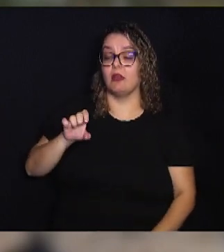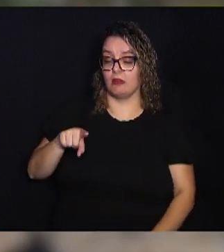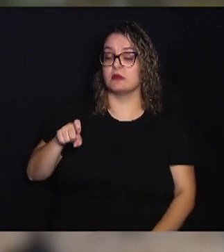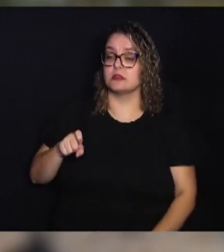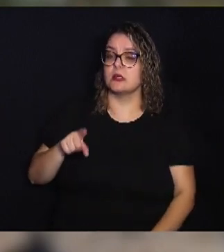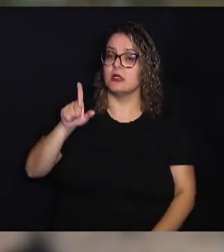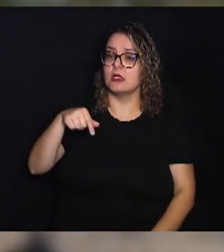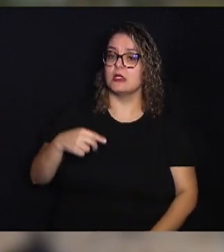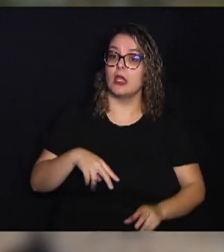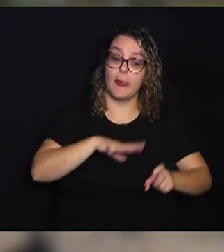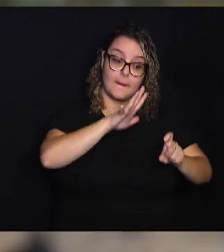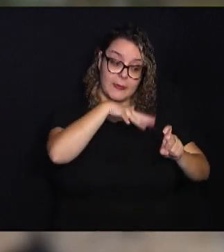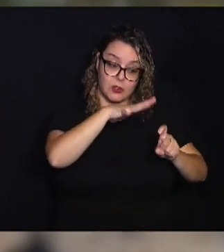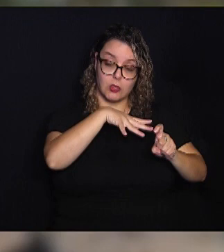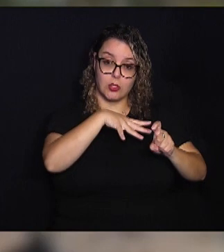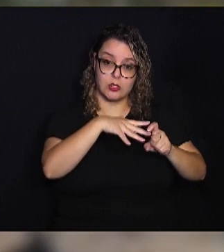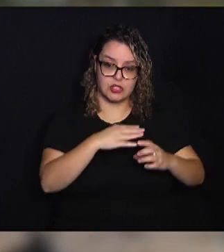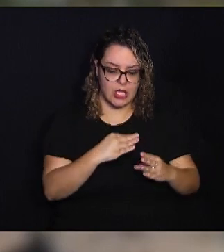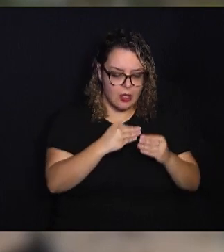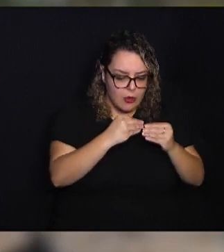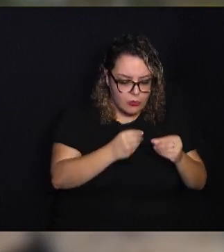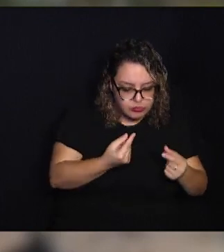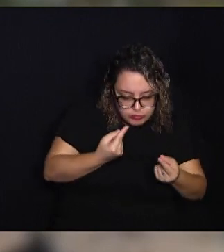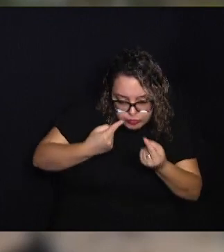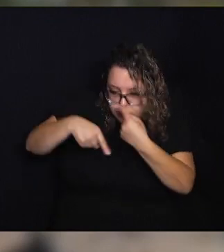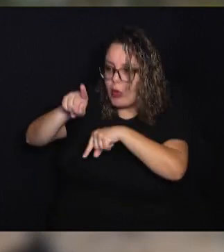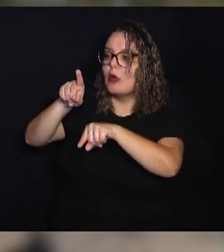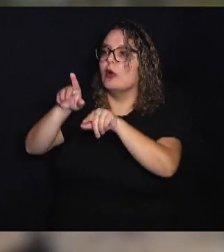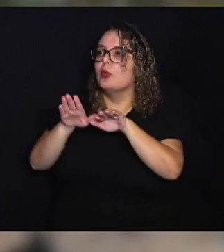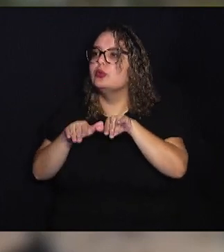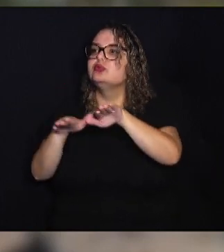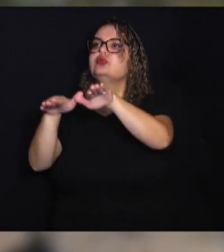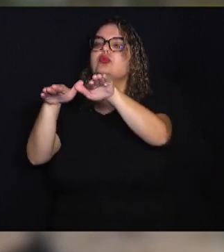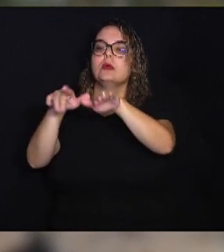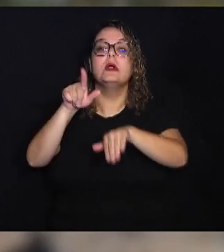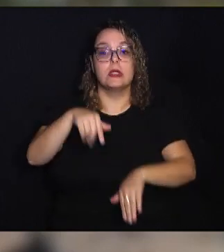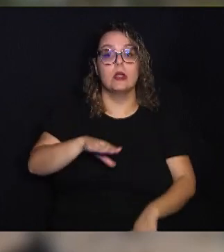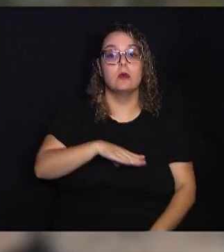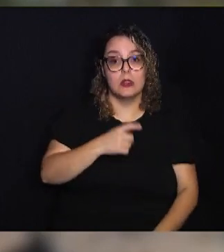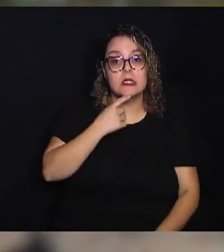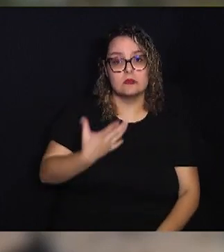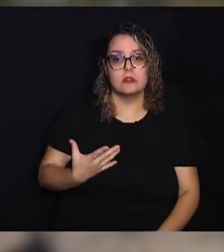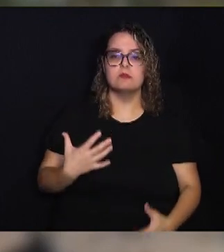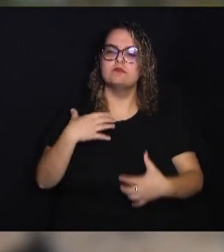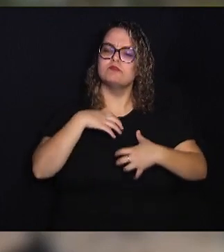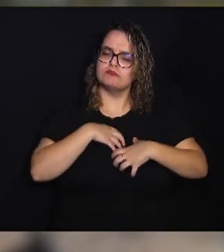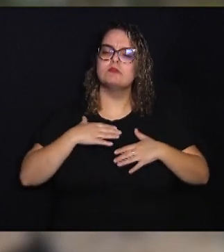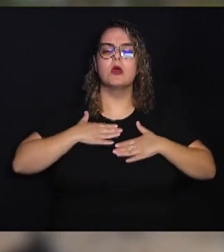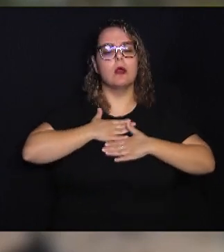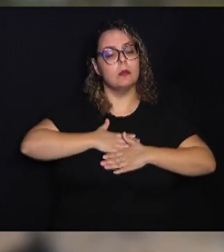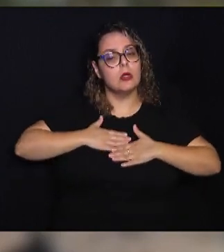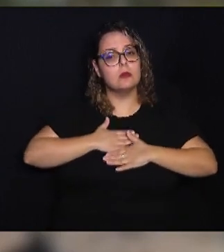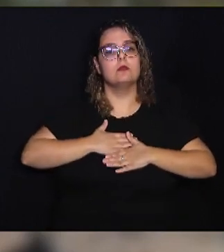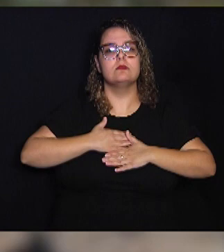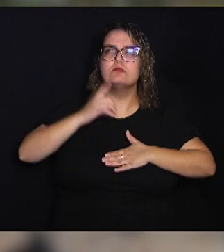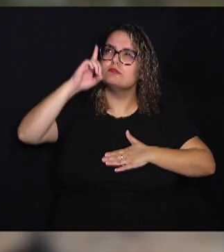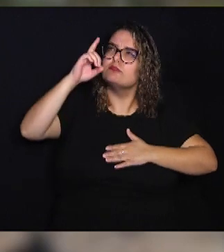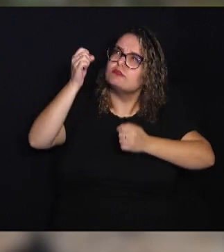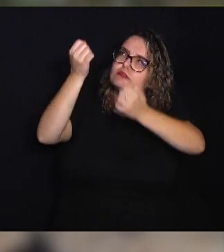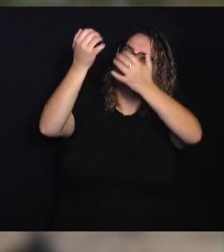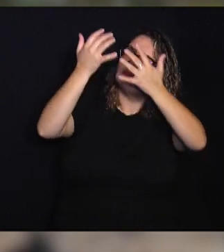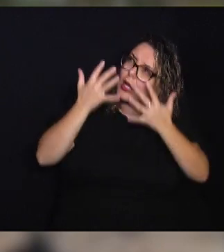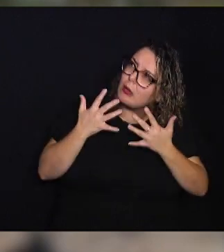ressurge das cinzas. Campinas hoje é um exemplo e me sinto muito agraciado por Deus em poder,